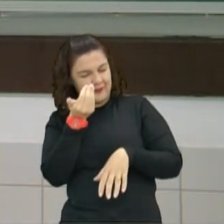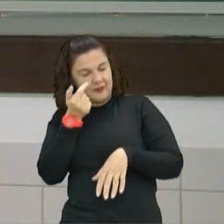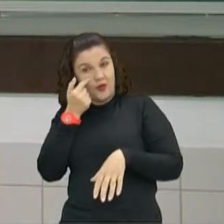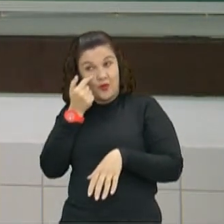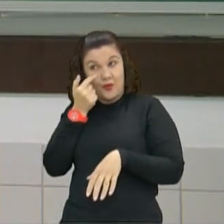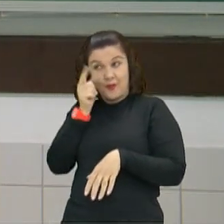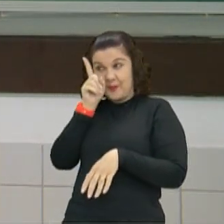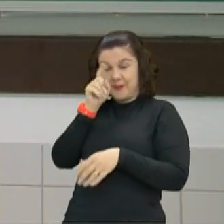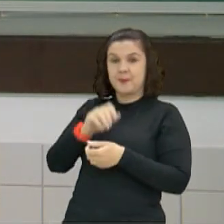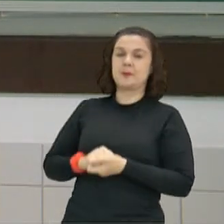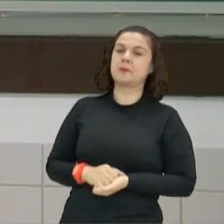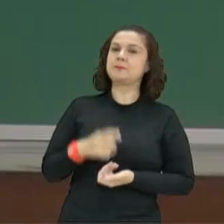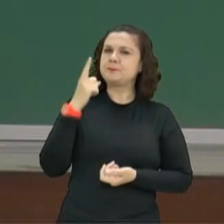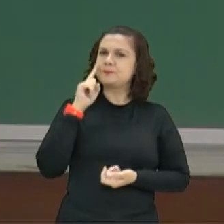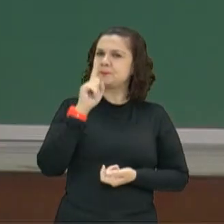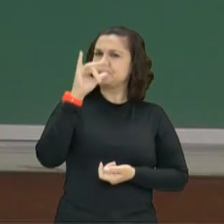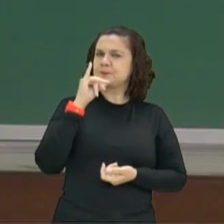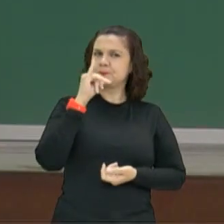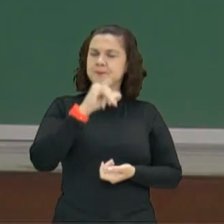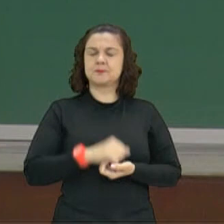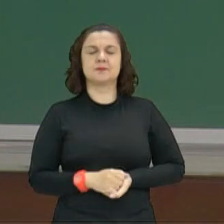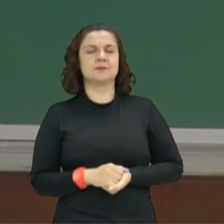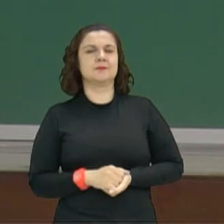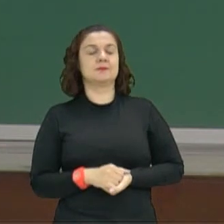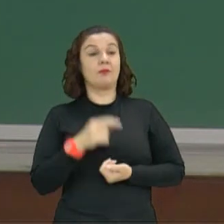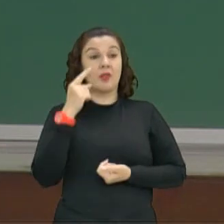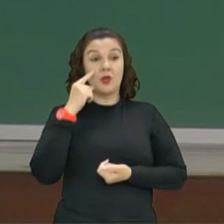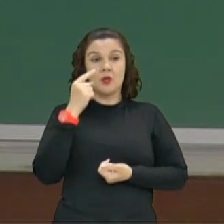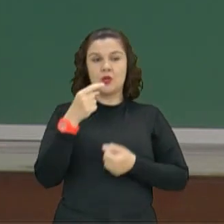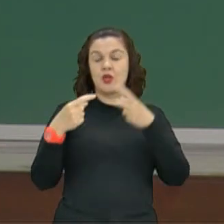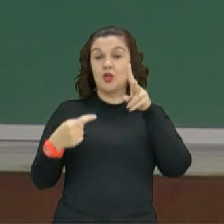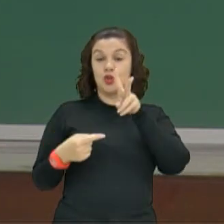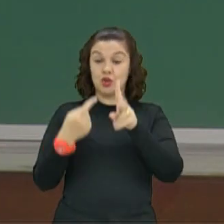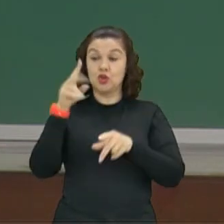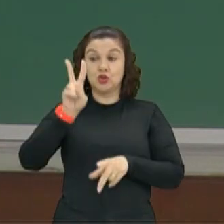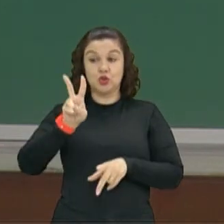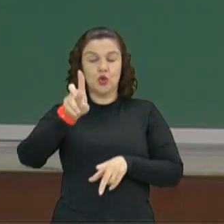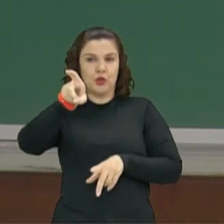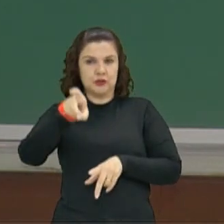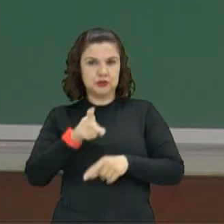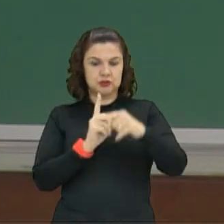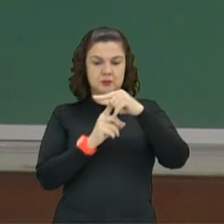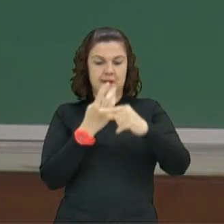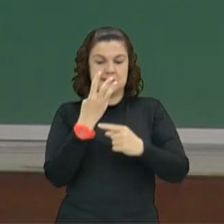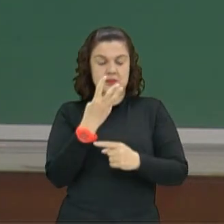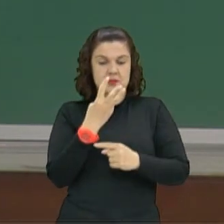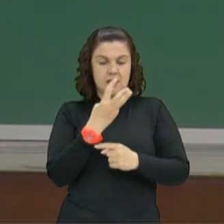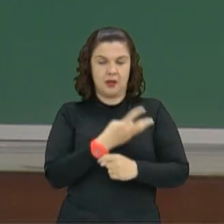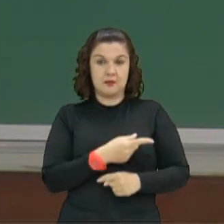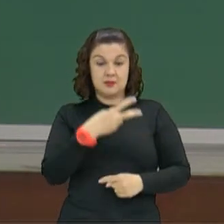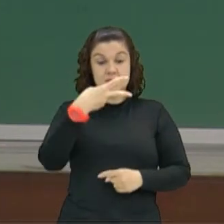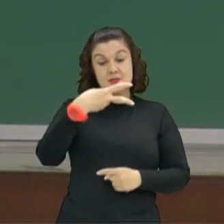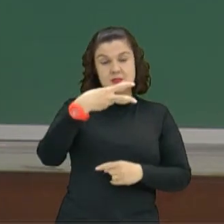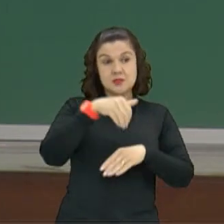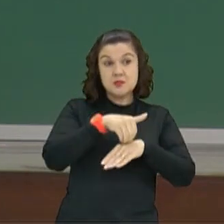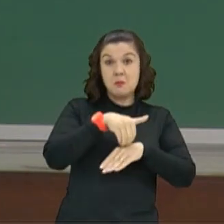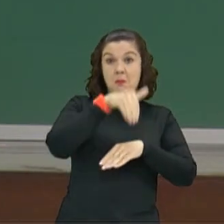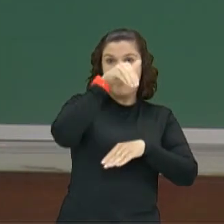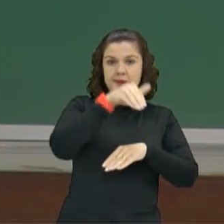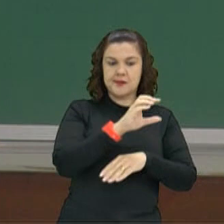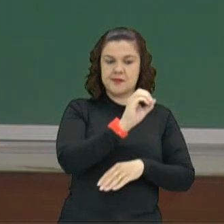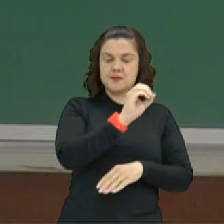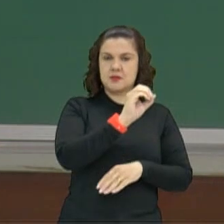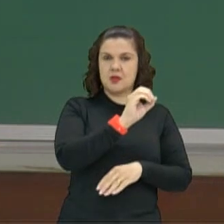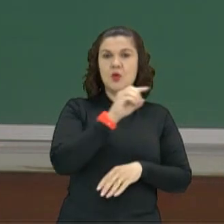ó. Olha o exemplo aqui. Nós temos aqui, ó, 2x mais 3 maior que 0. Então, isso aqui é